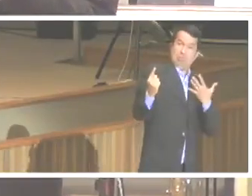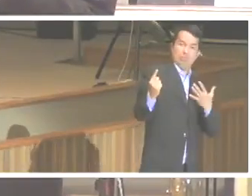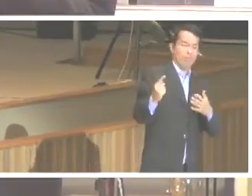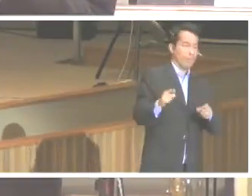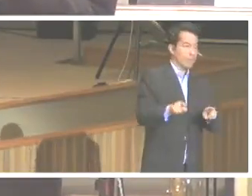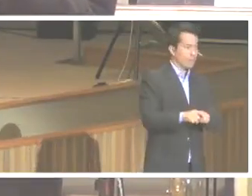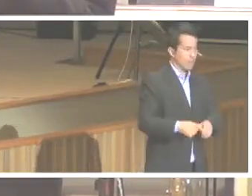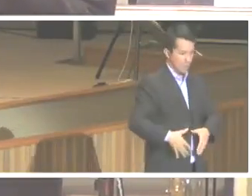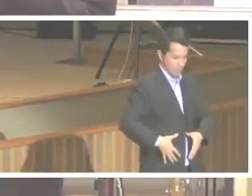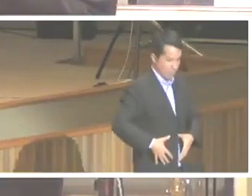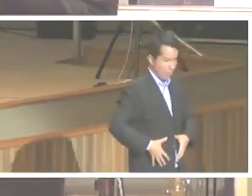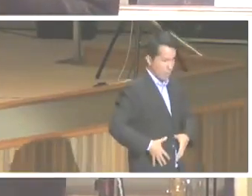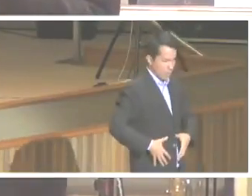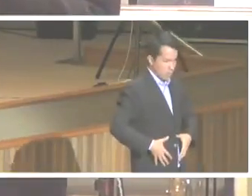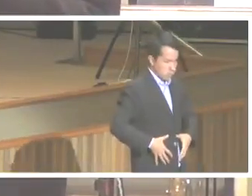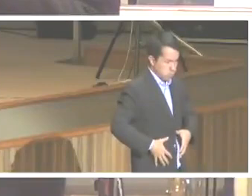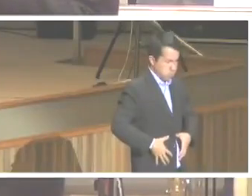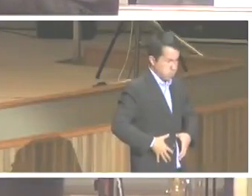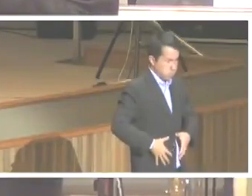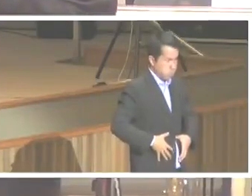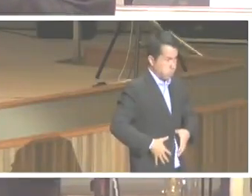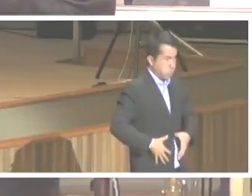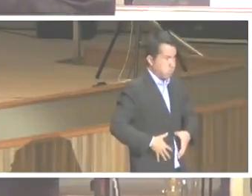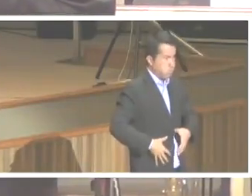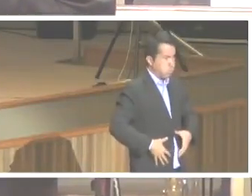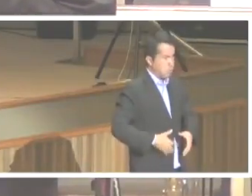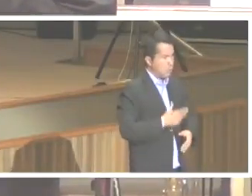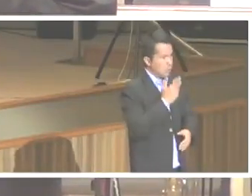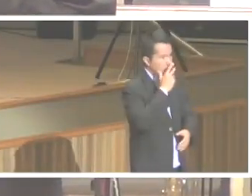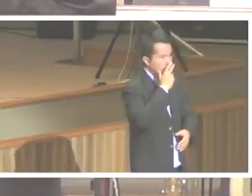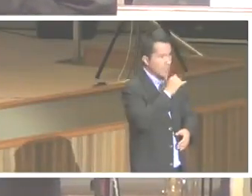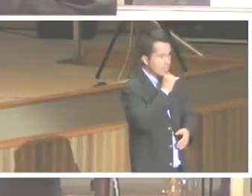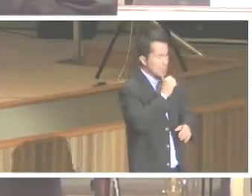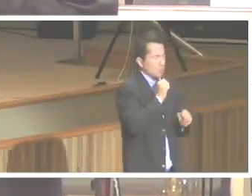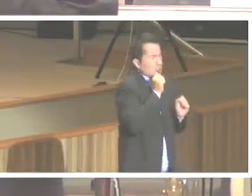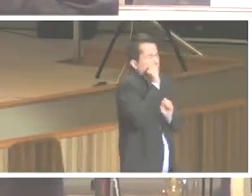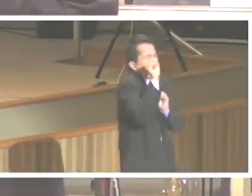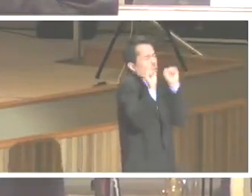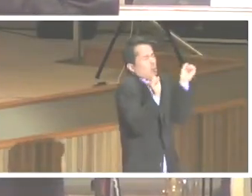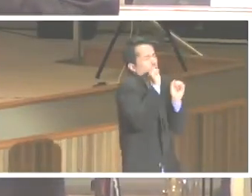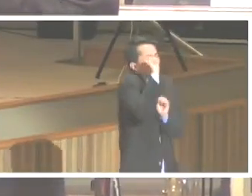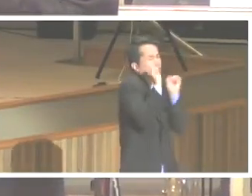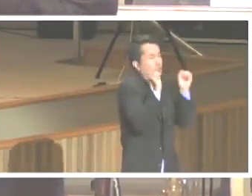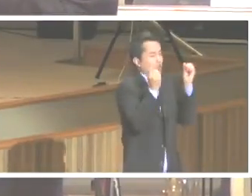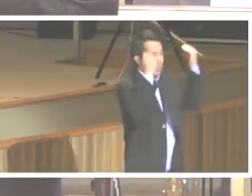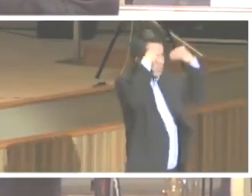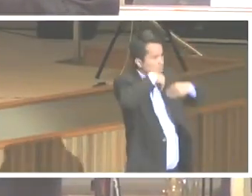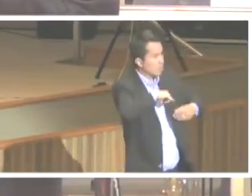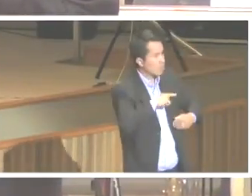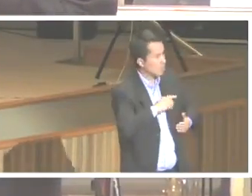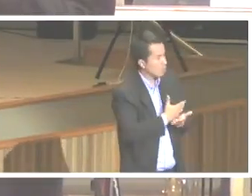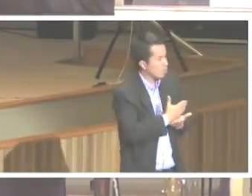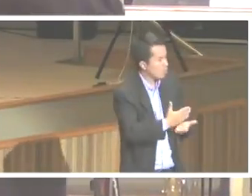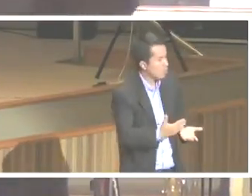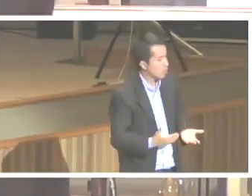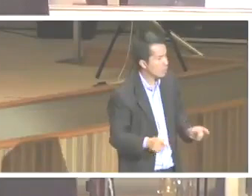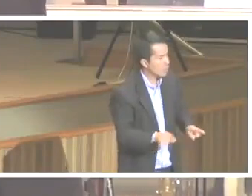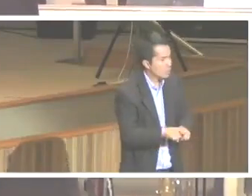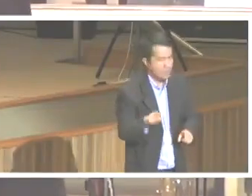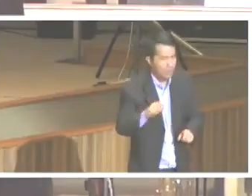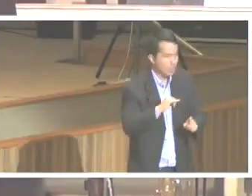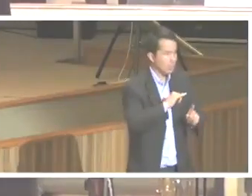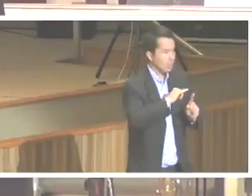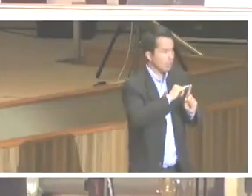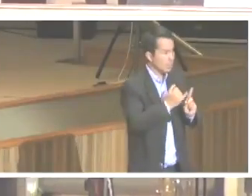em agito e o espírito santo toma boca de isabel e isabel começa dizendo se explicar